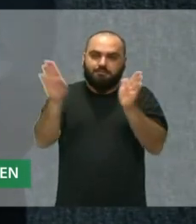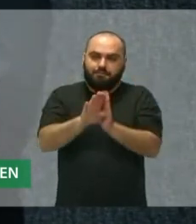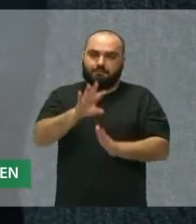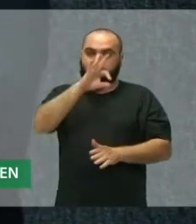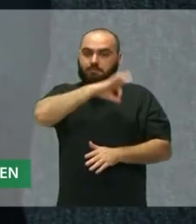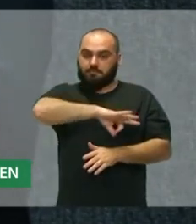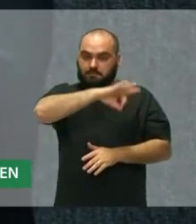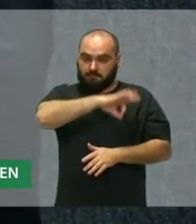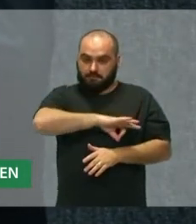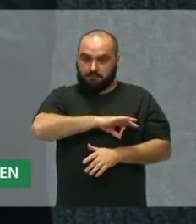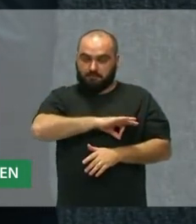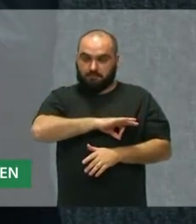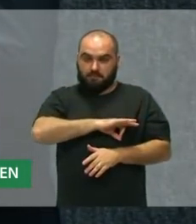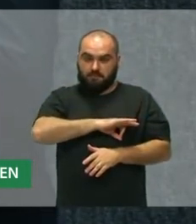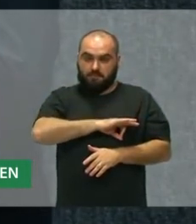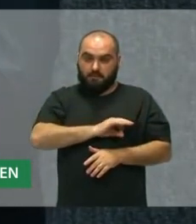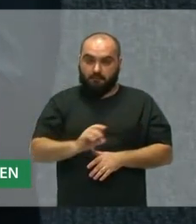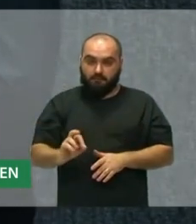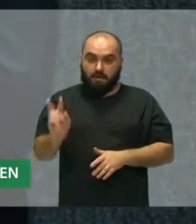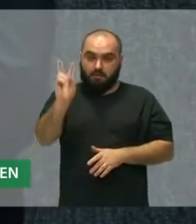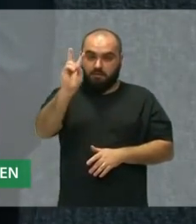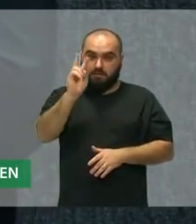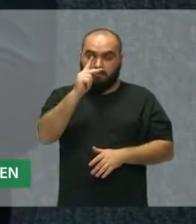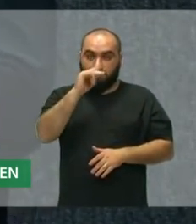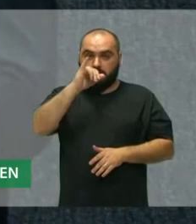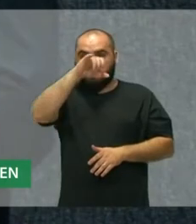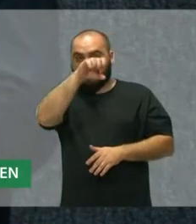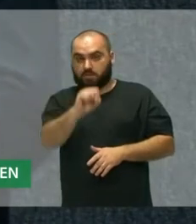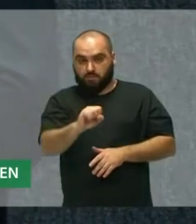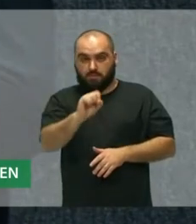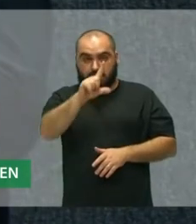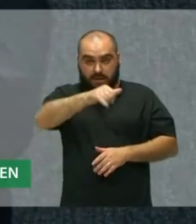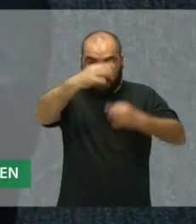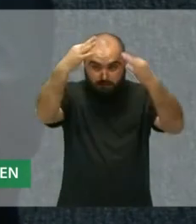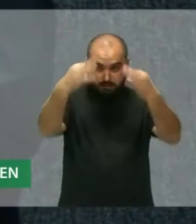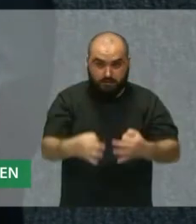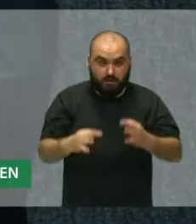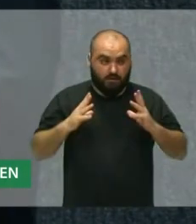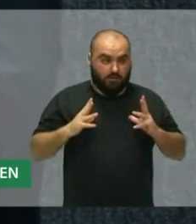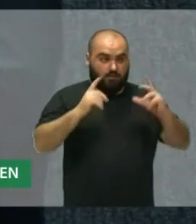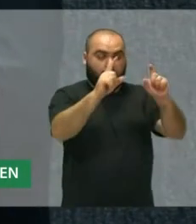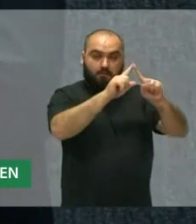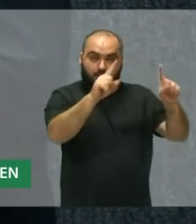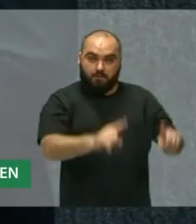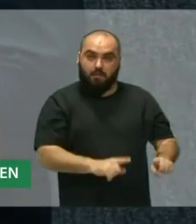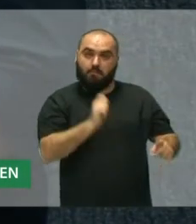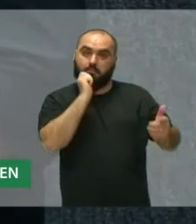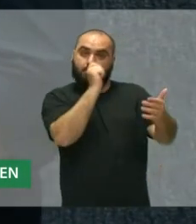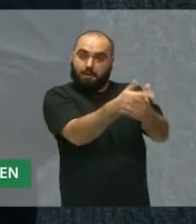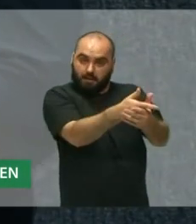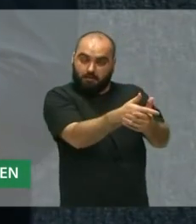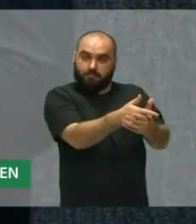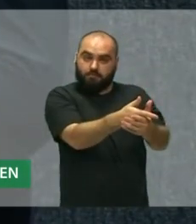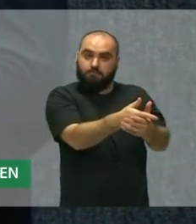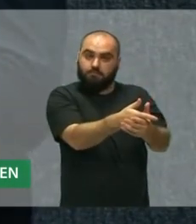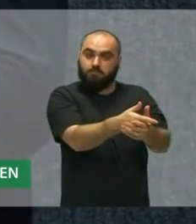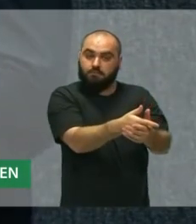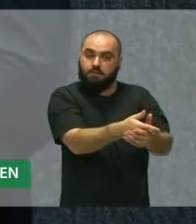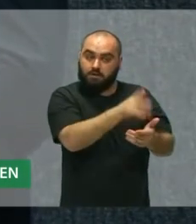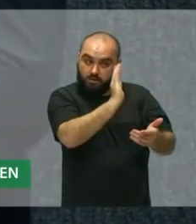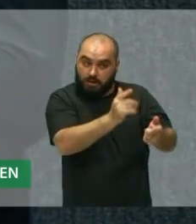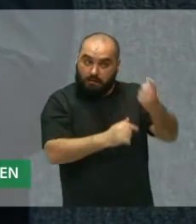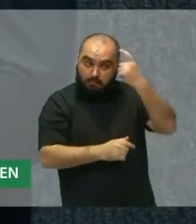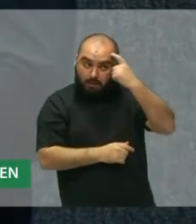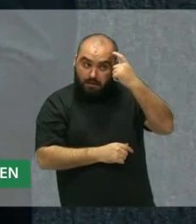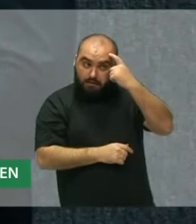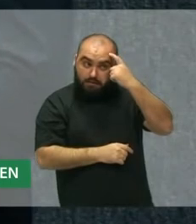aumentar esse valor e dar o piso que é justo para todos os funcionários. Estão pensando já